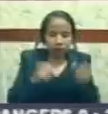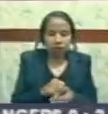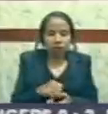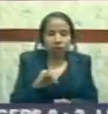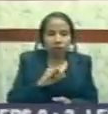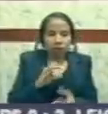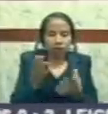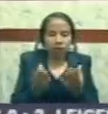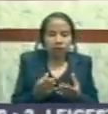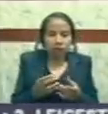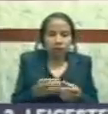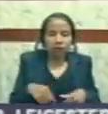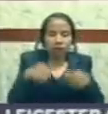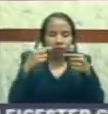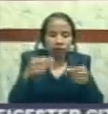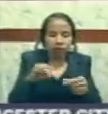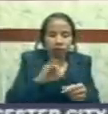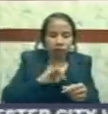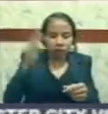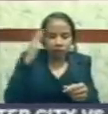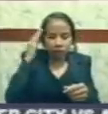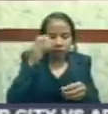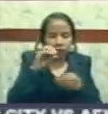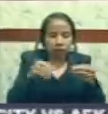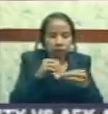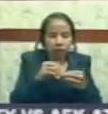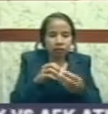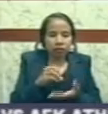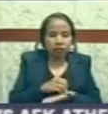a cara que for a minha ruma quando a RAIOA ninha.